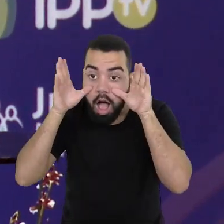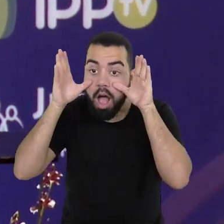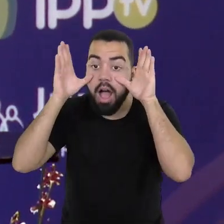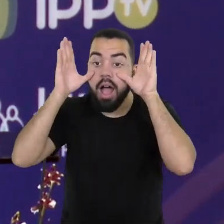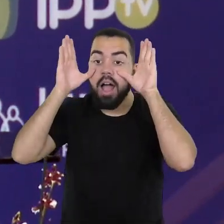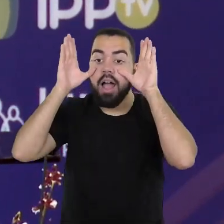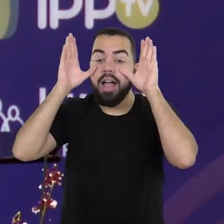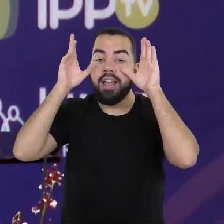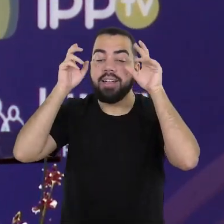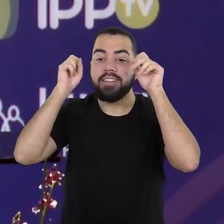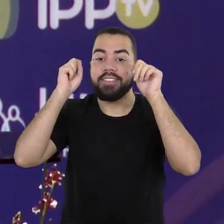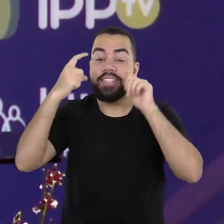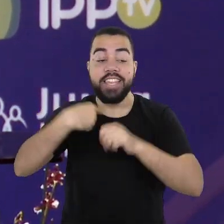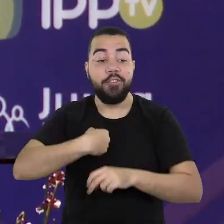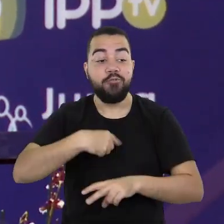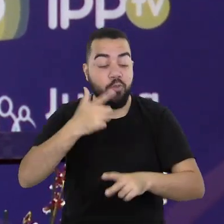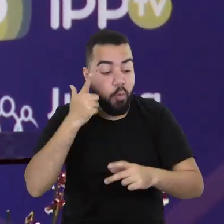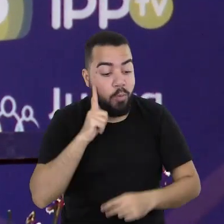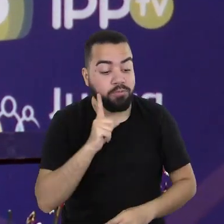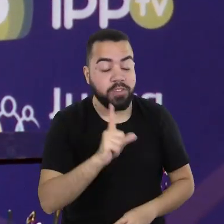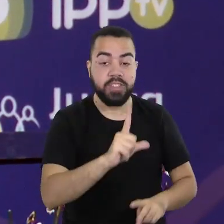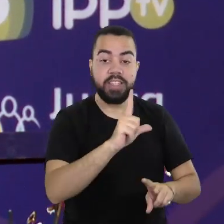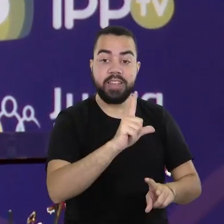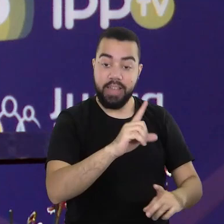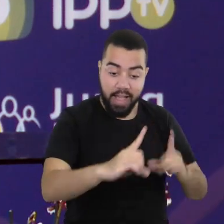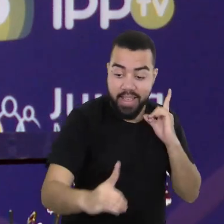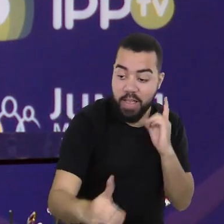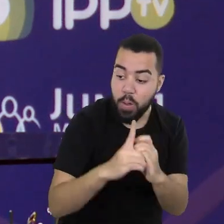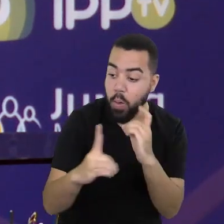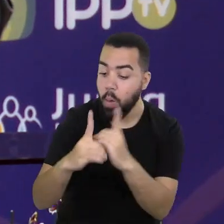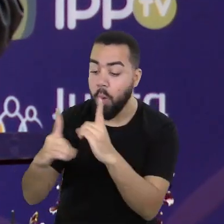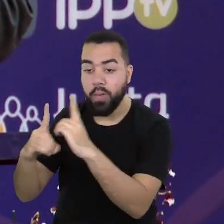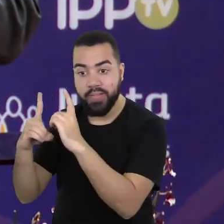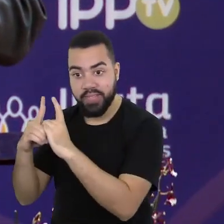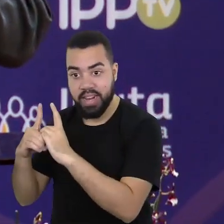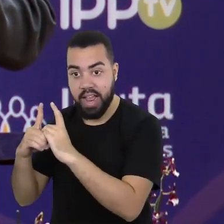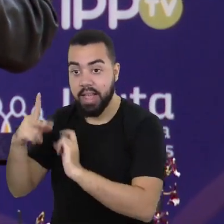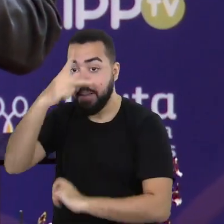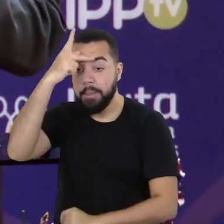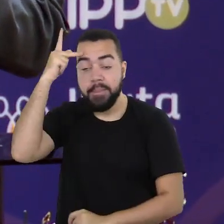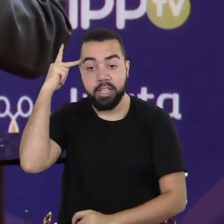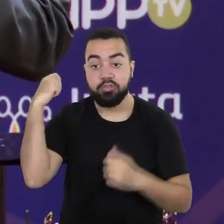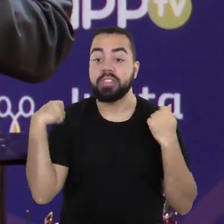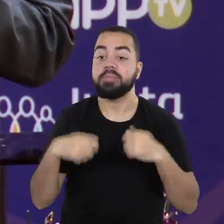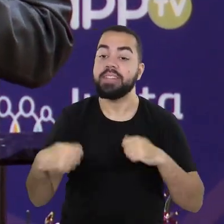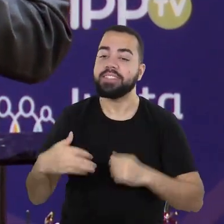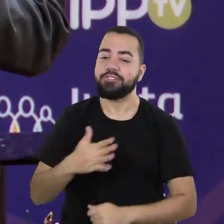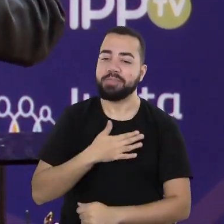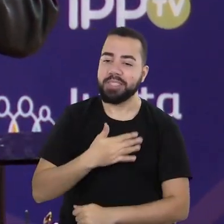Você vai orar assim: ore para que Deus abra os seus olhos